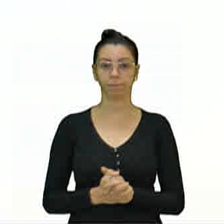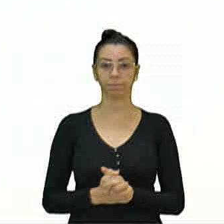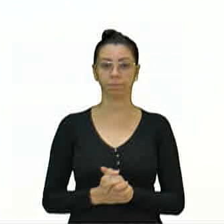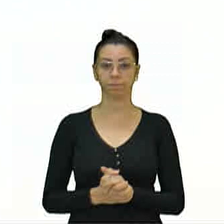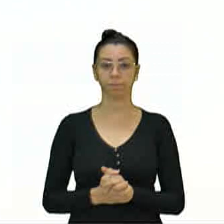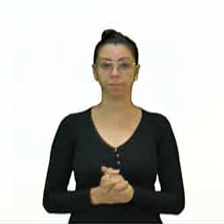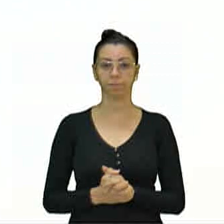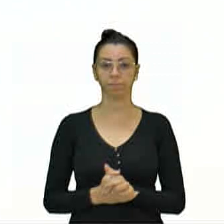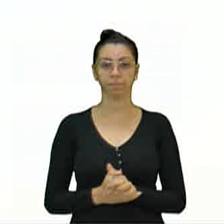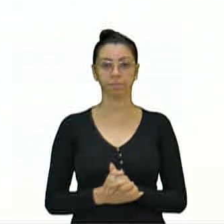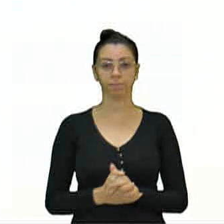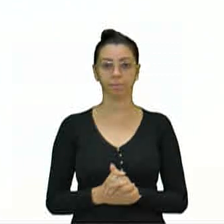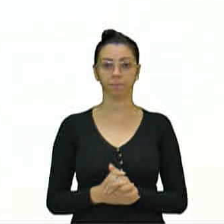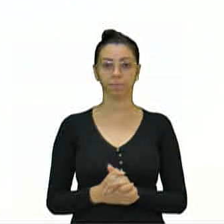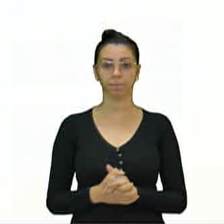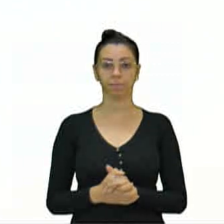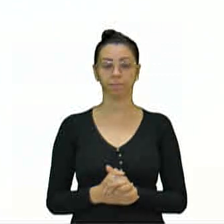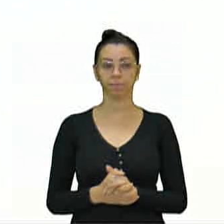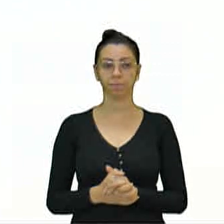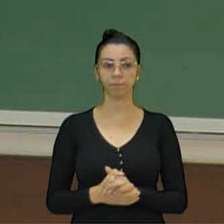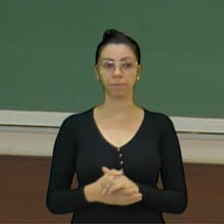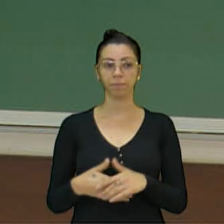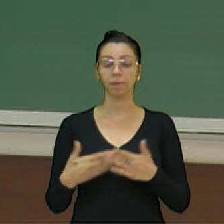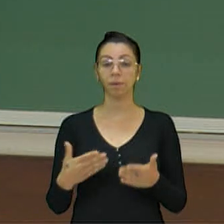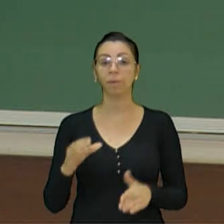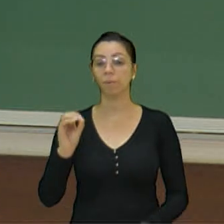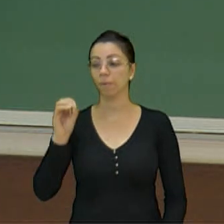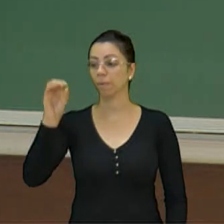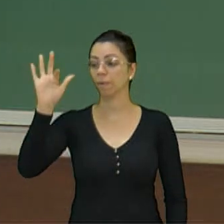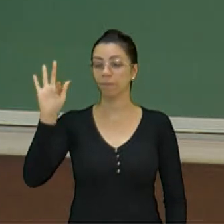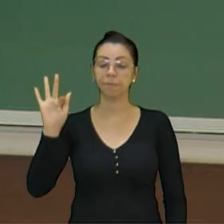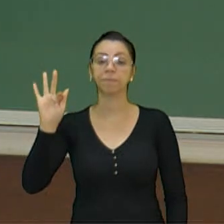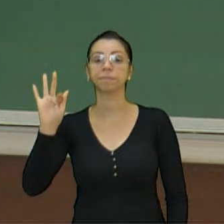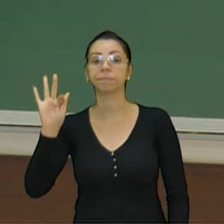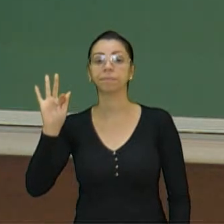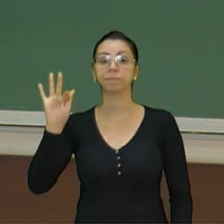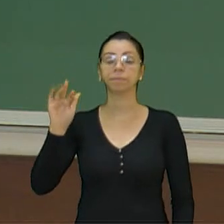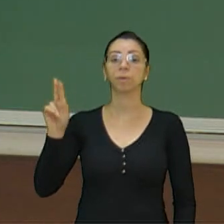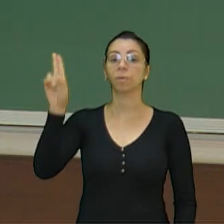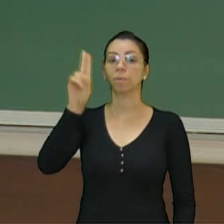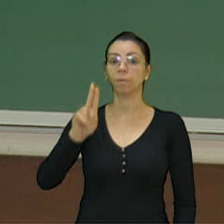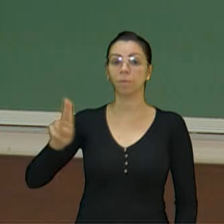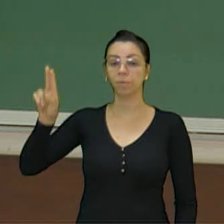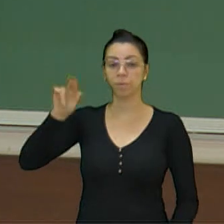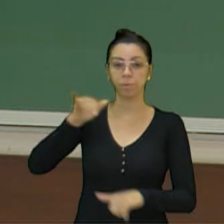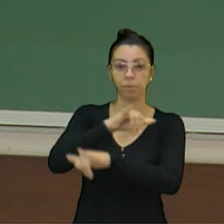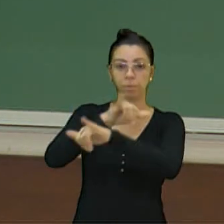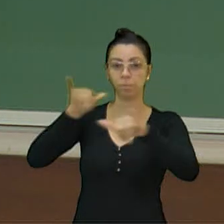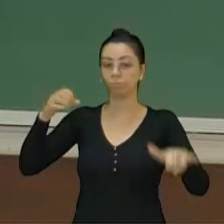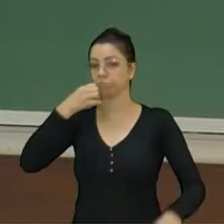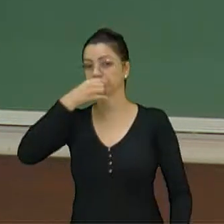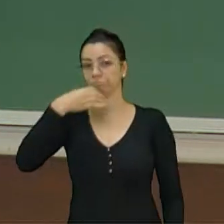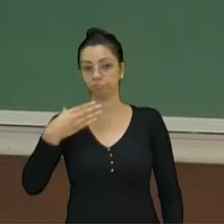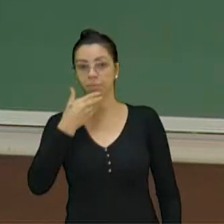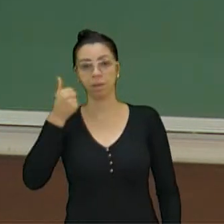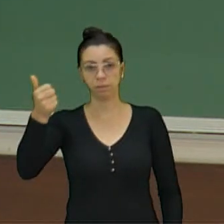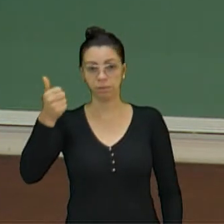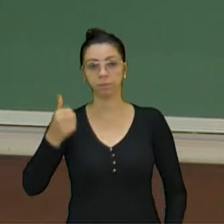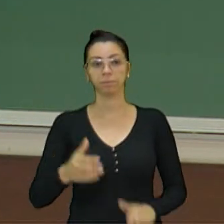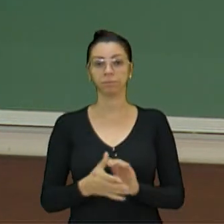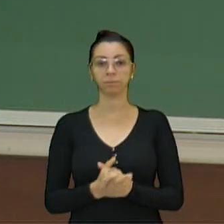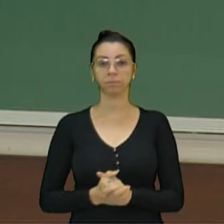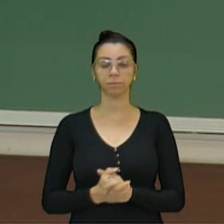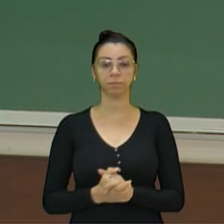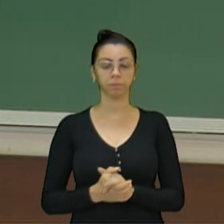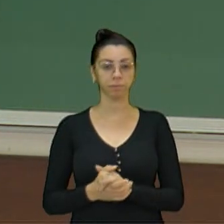of advertising. Tornando isso, né, um uso efetivo de anúncio. Beleza?